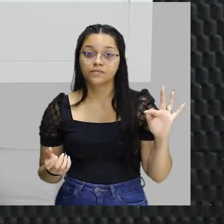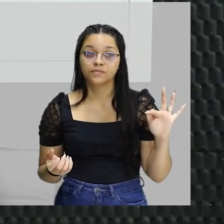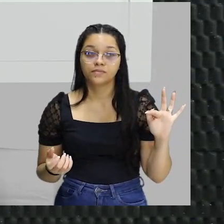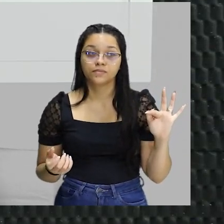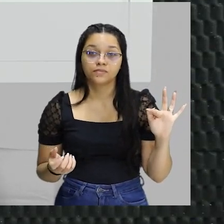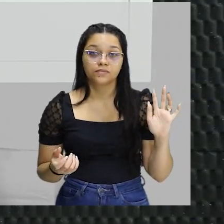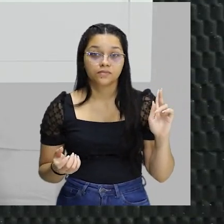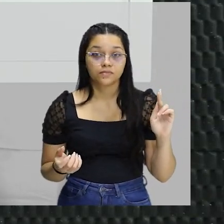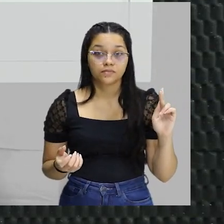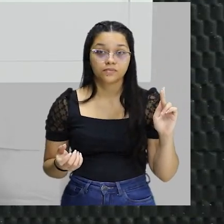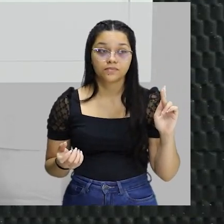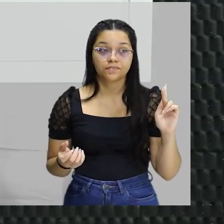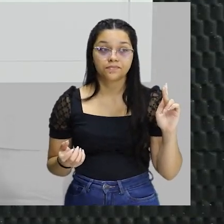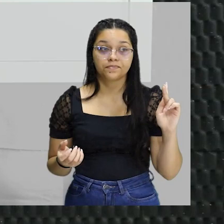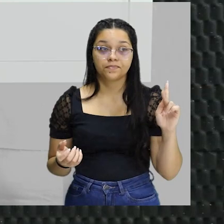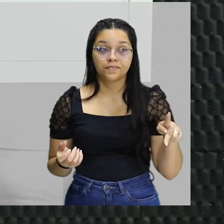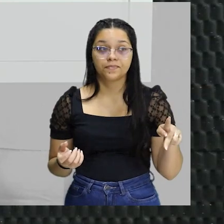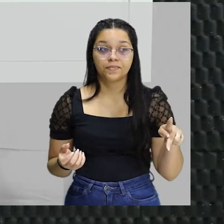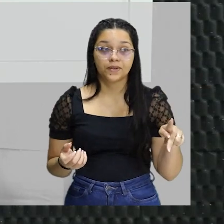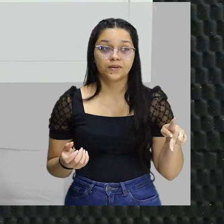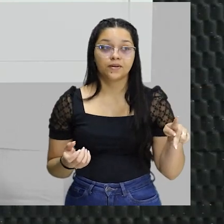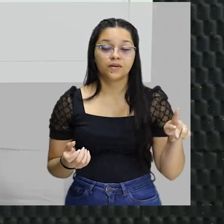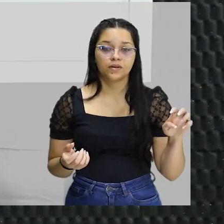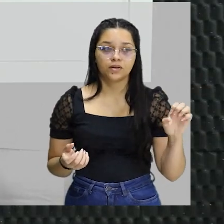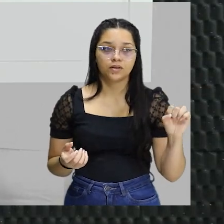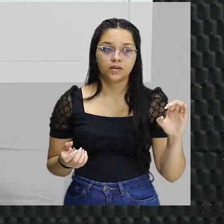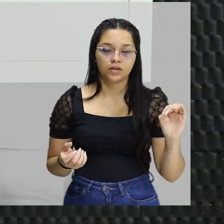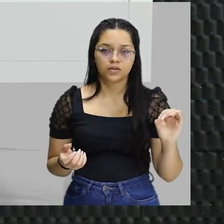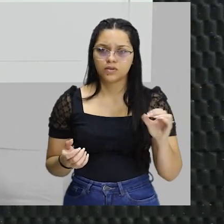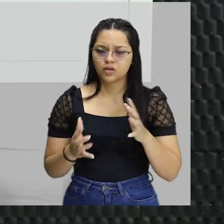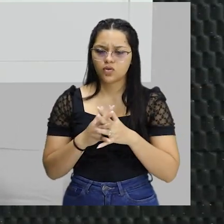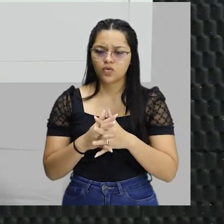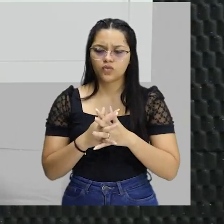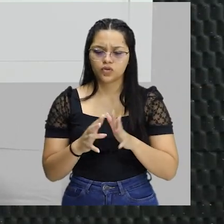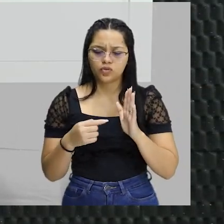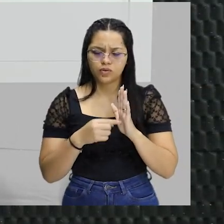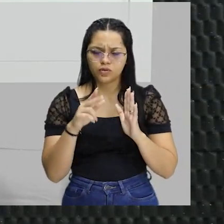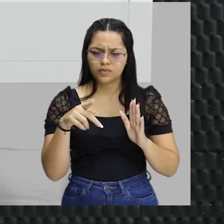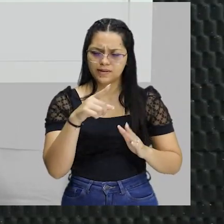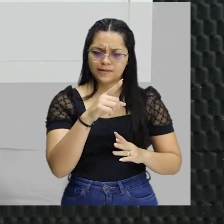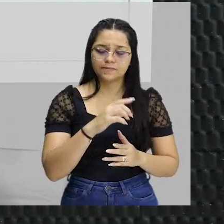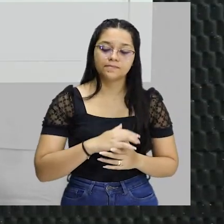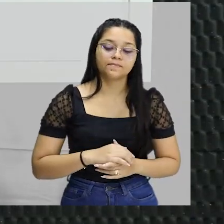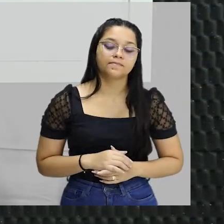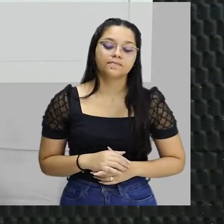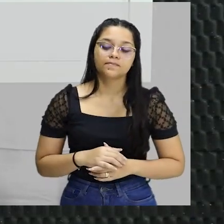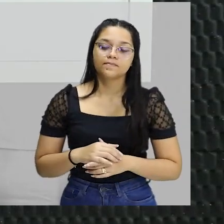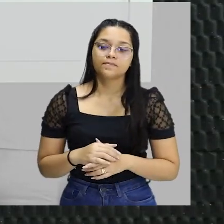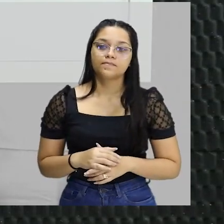né, P, que vai ser uma força peso. Para não confundir com o ponto P lá, tá certo?